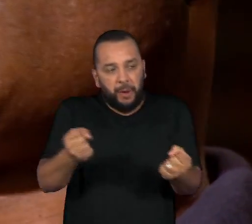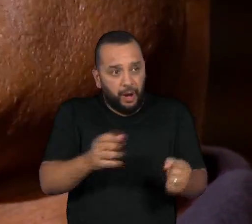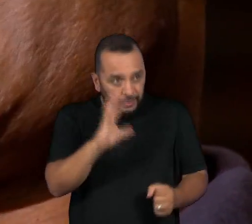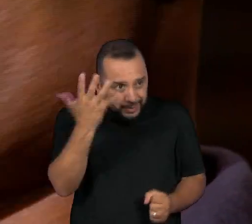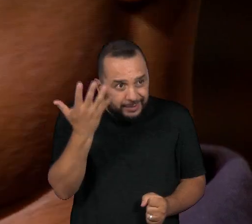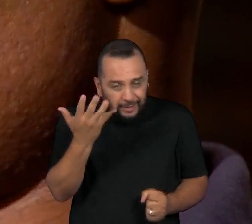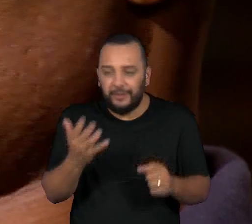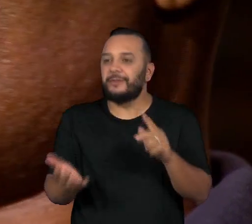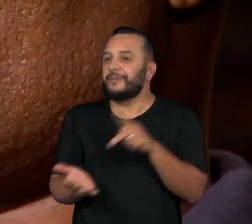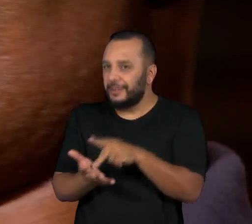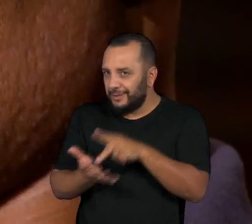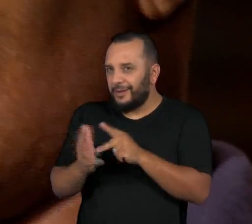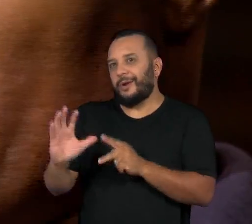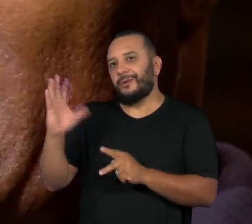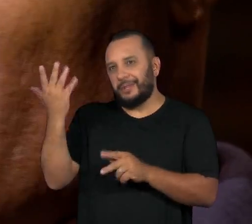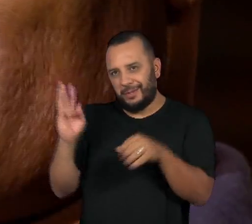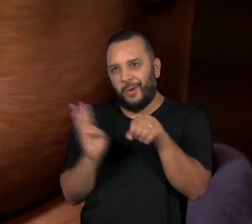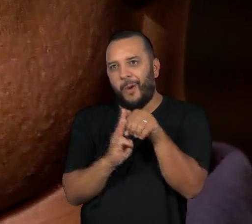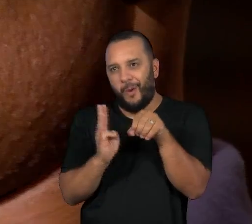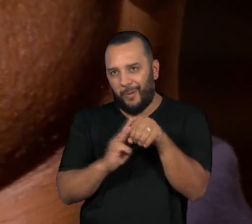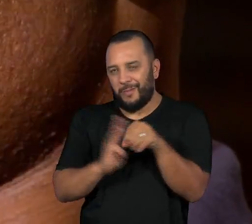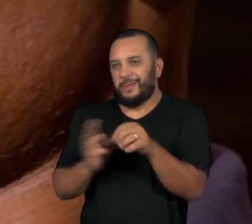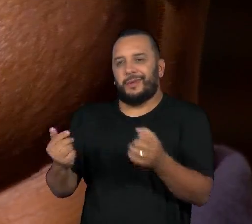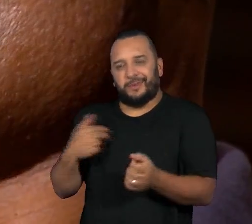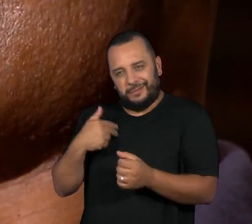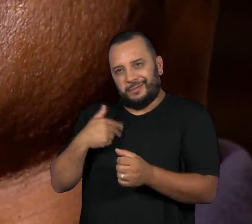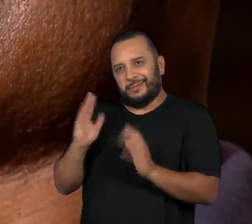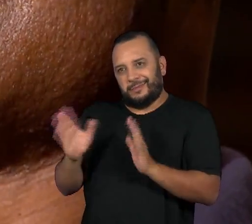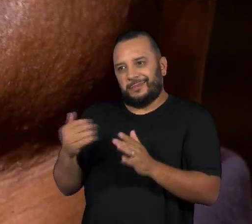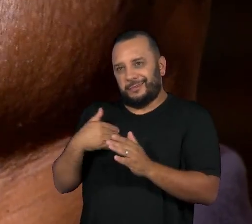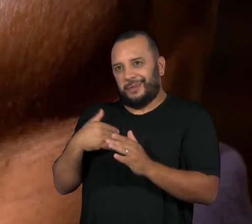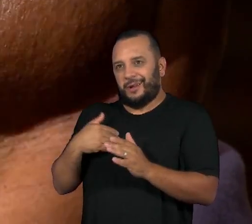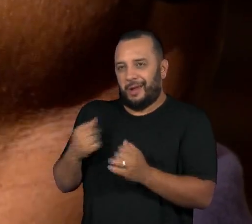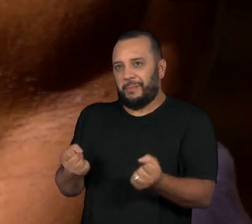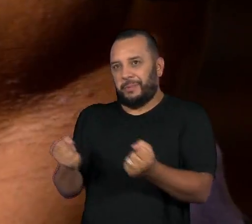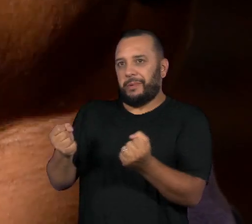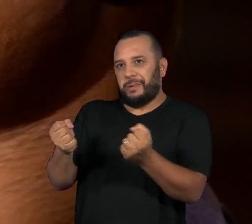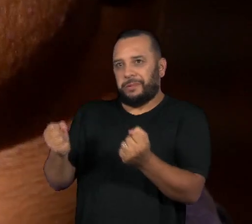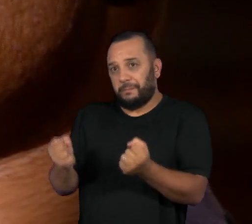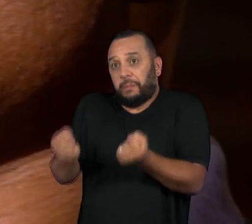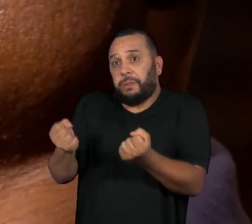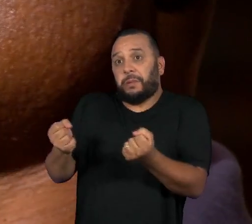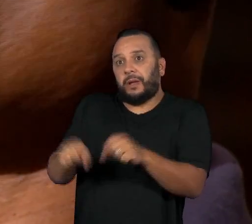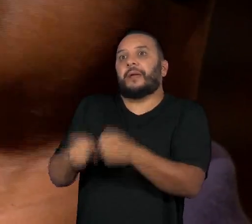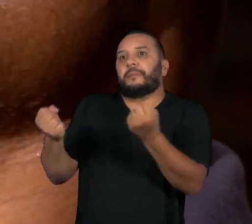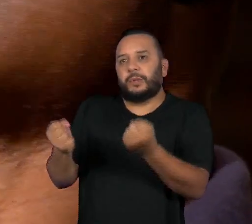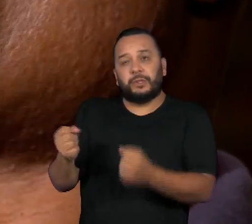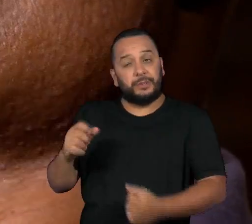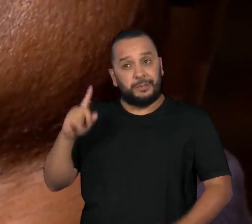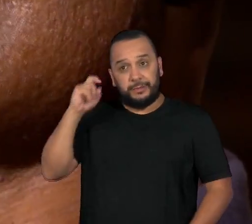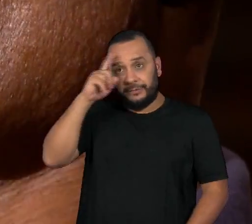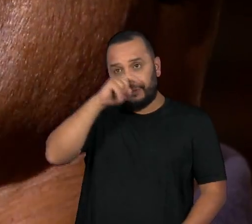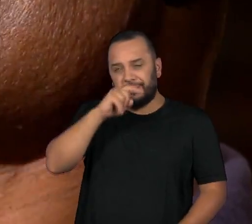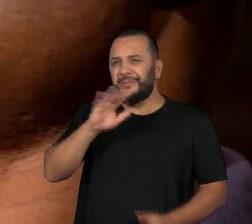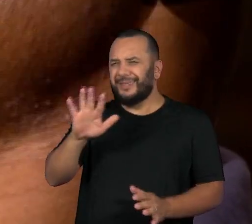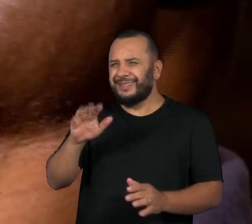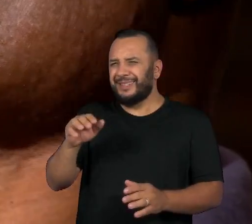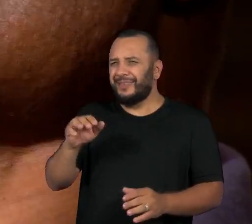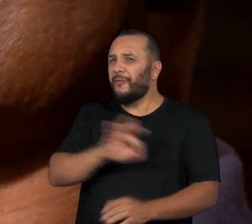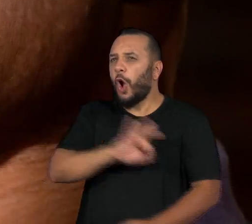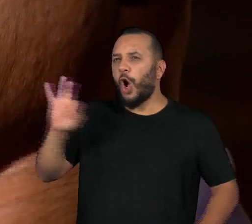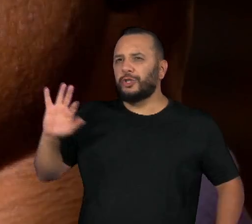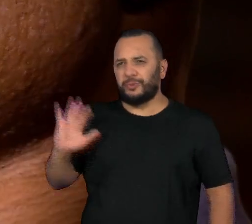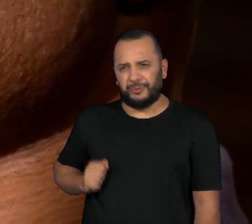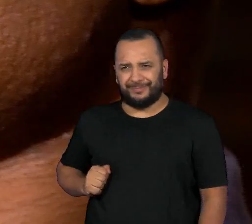a Kombi. Nossa. Terrível. Terrível não, foi ótimo. Foi ótimo. A gente